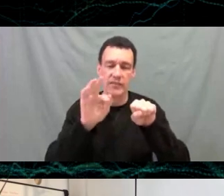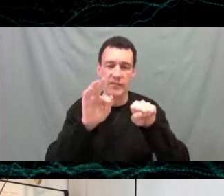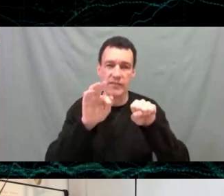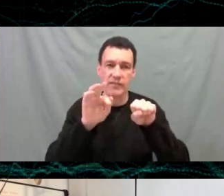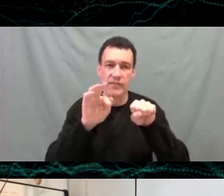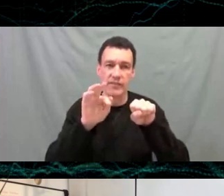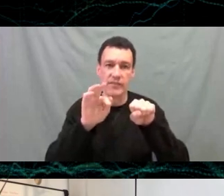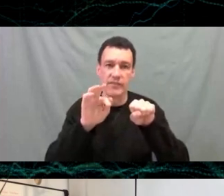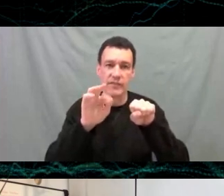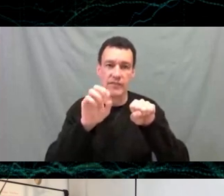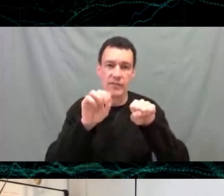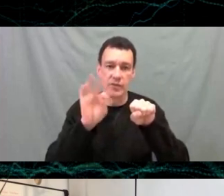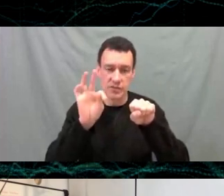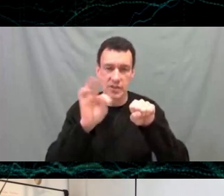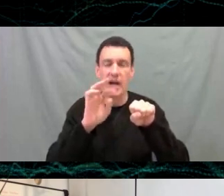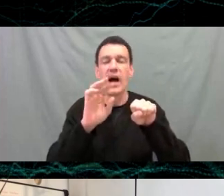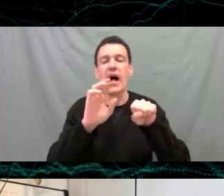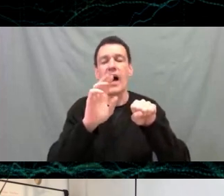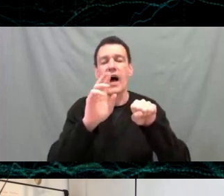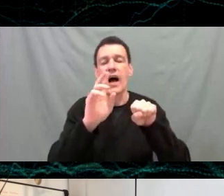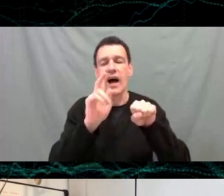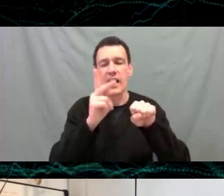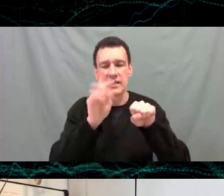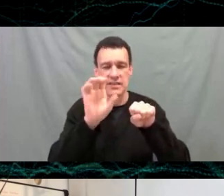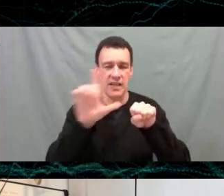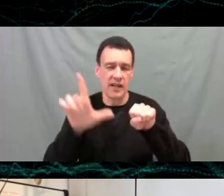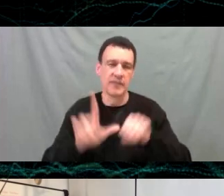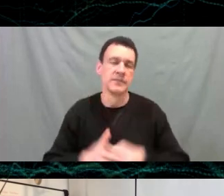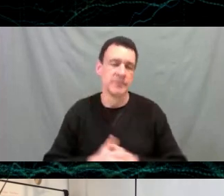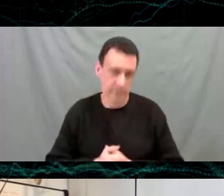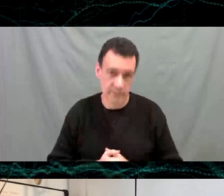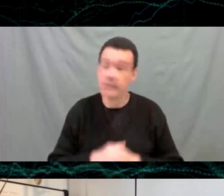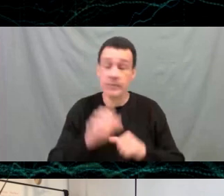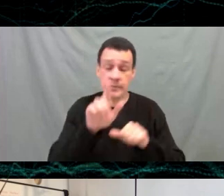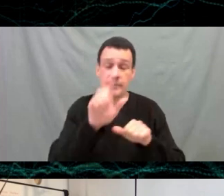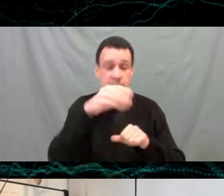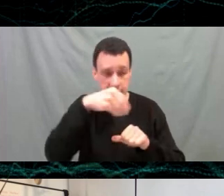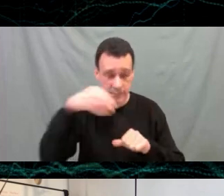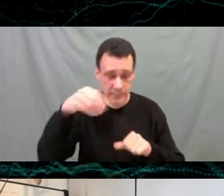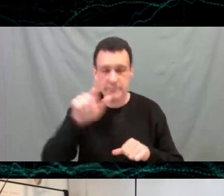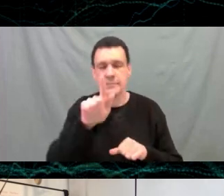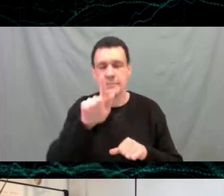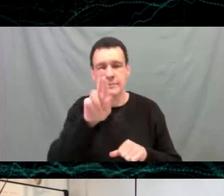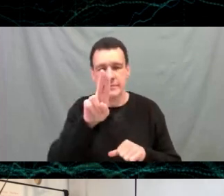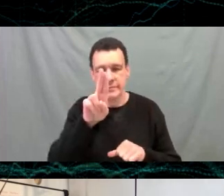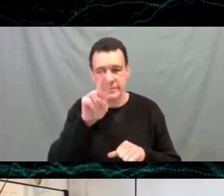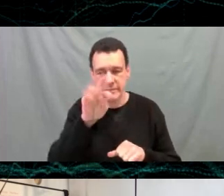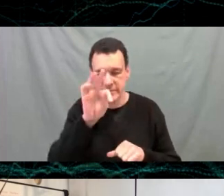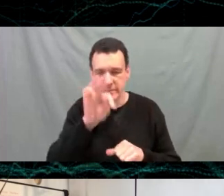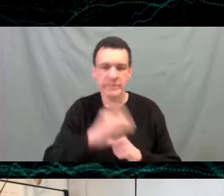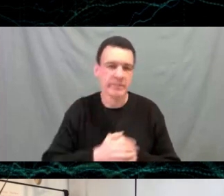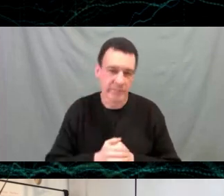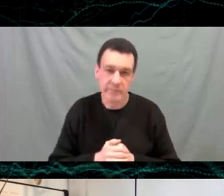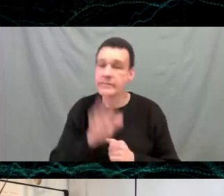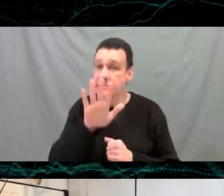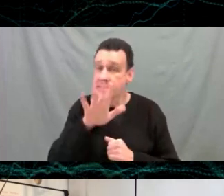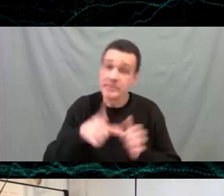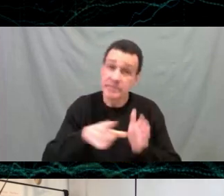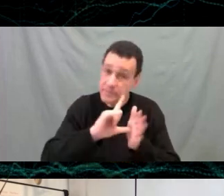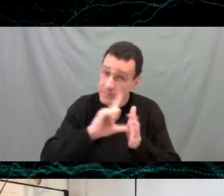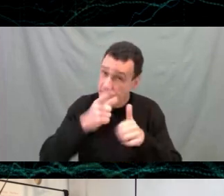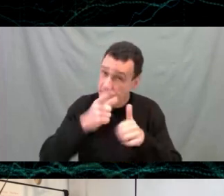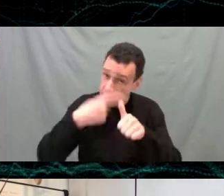vai organizar o TerraGrant de uma maneira que antes de executar esse EC2, ele vai executar